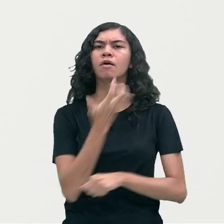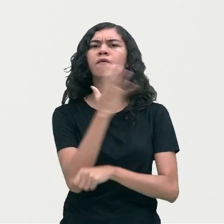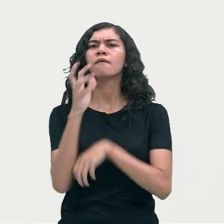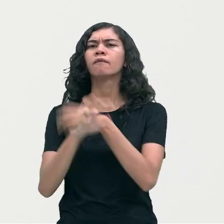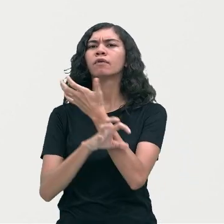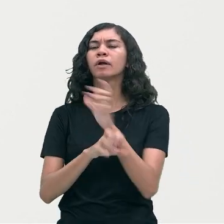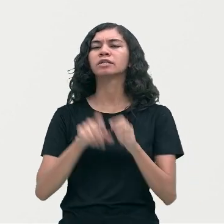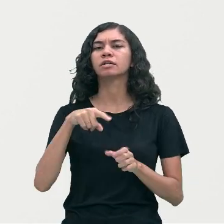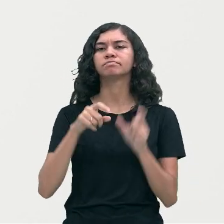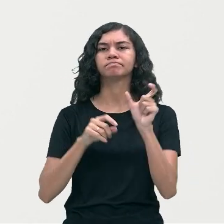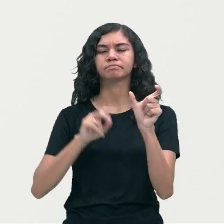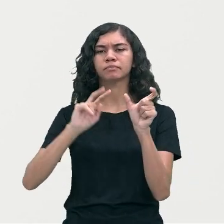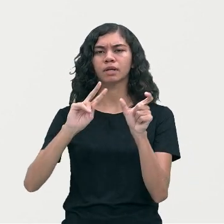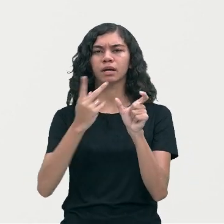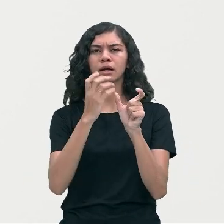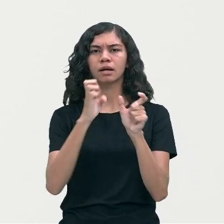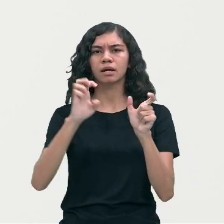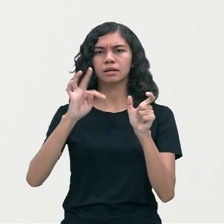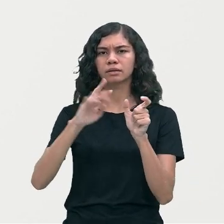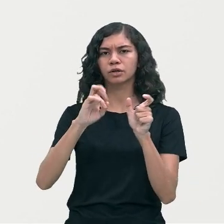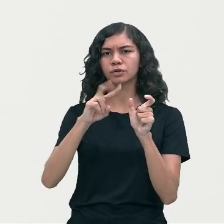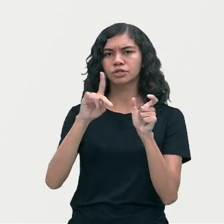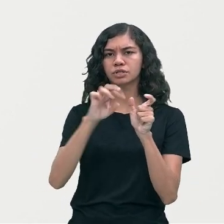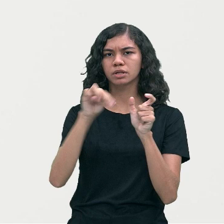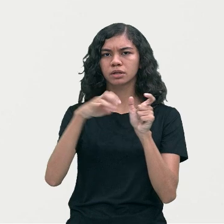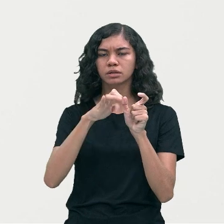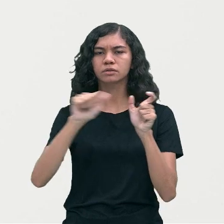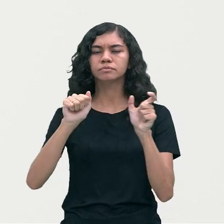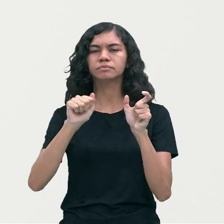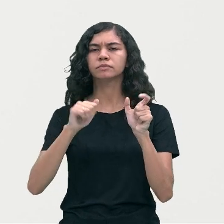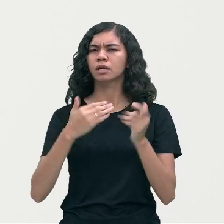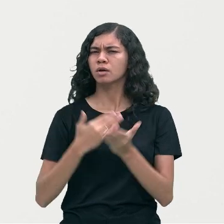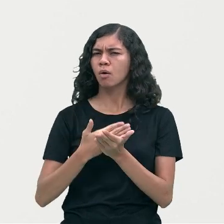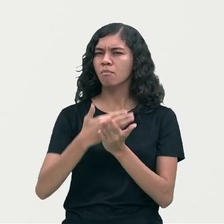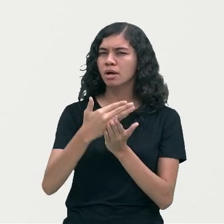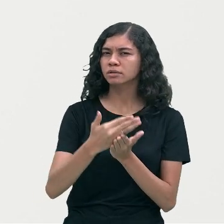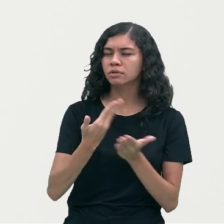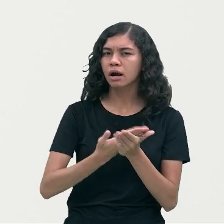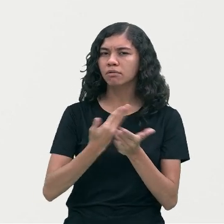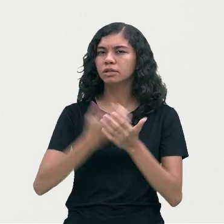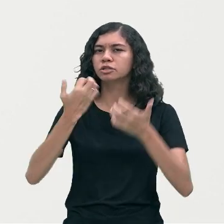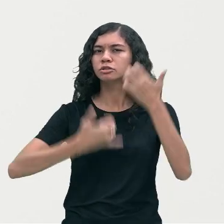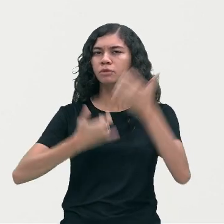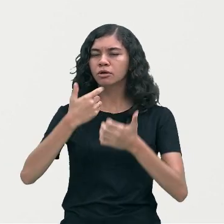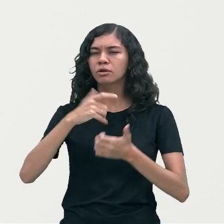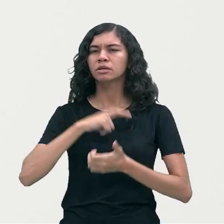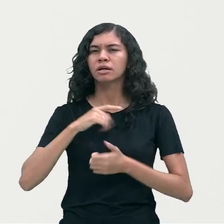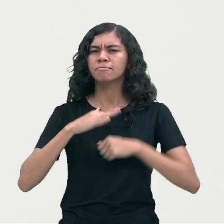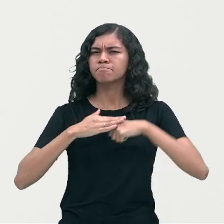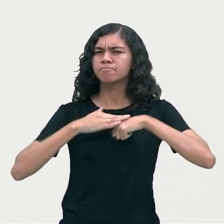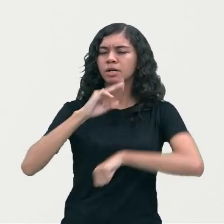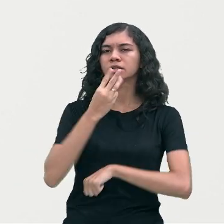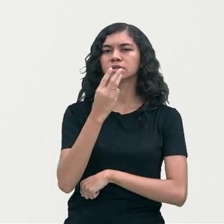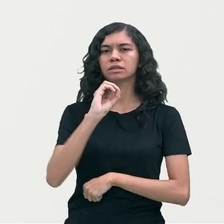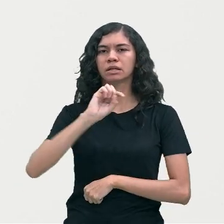heterogênea. Como a gente falou no início da aula, existe, né, mais de 30 mil espécies